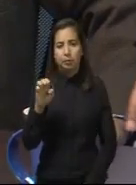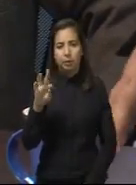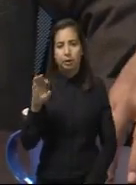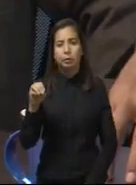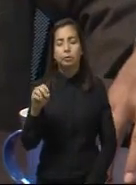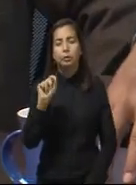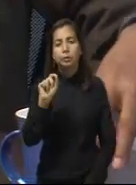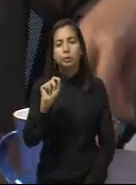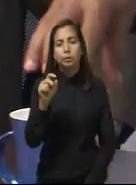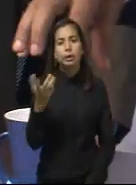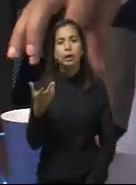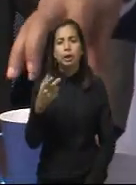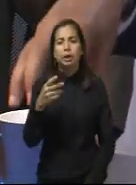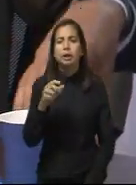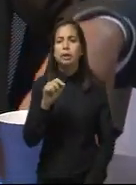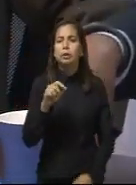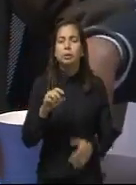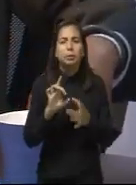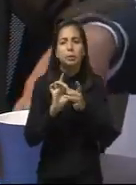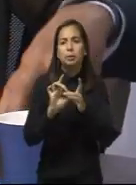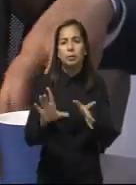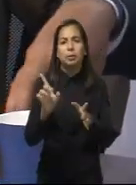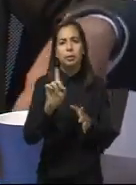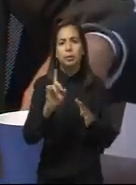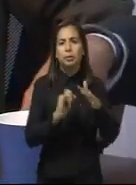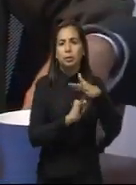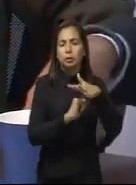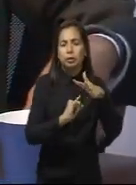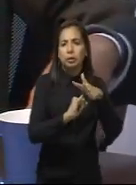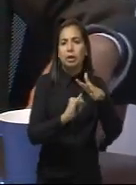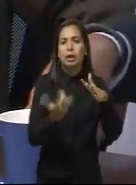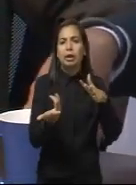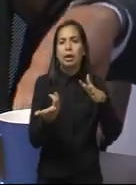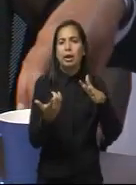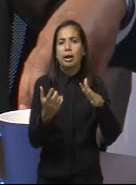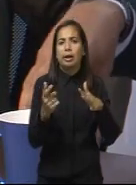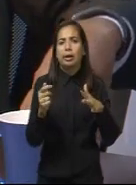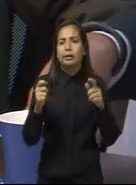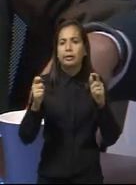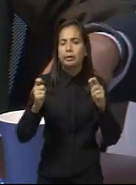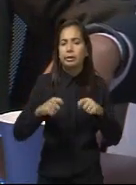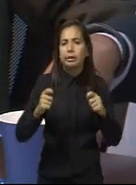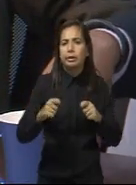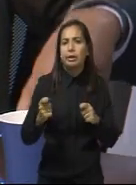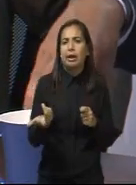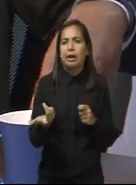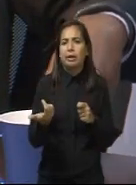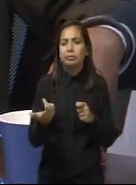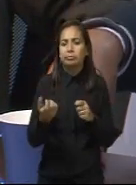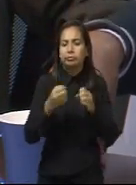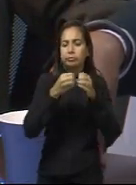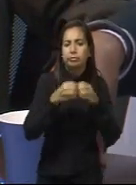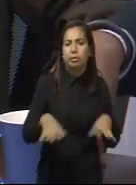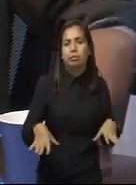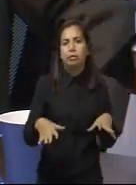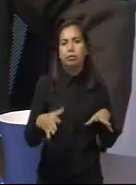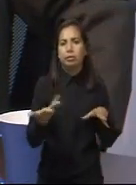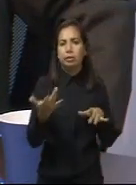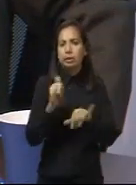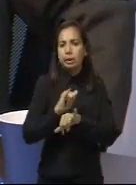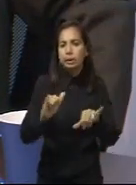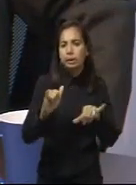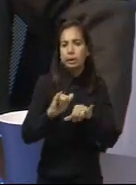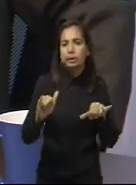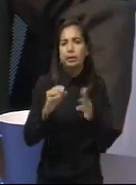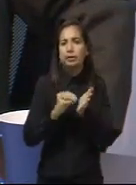pode deixar que as instituições se aviltem, se desmoralizem, se desacreditem. Aí você pode